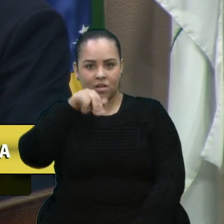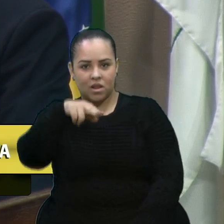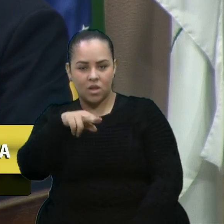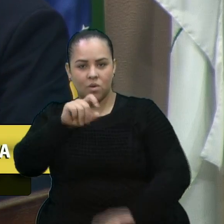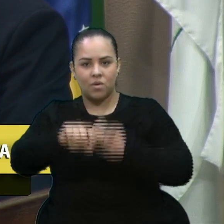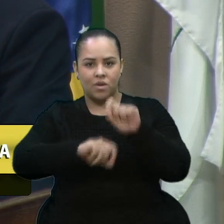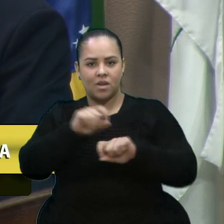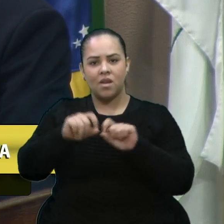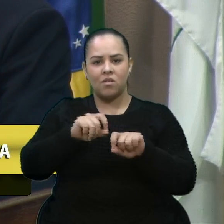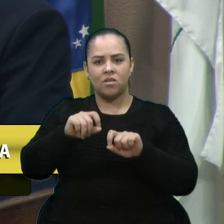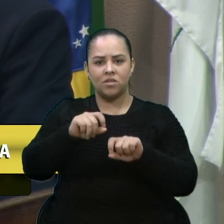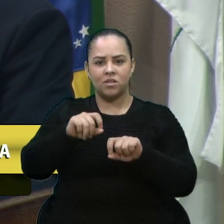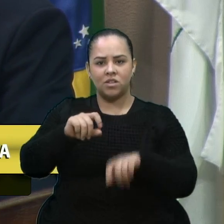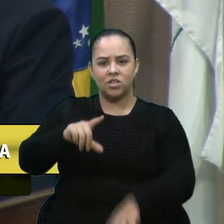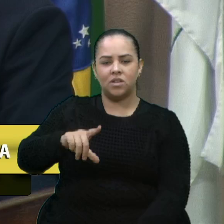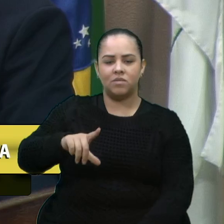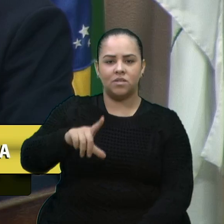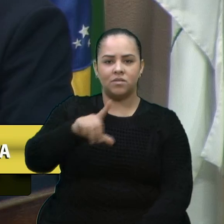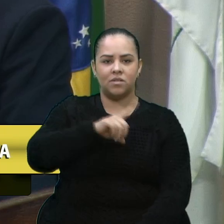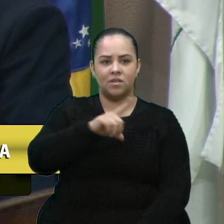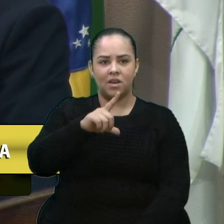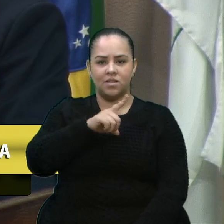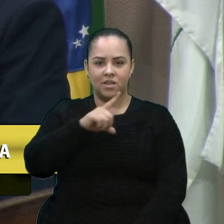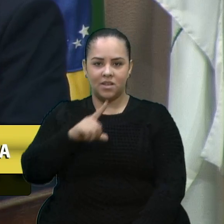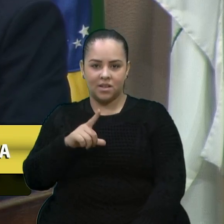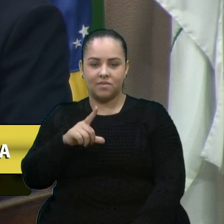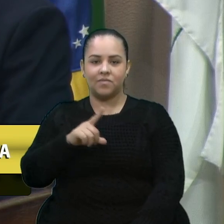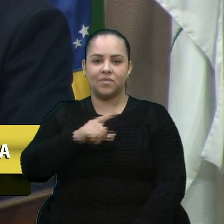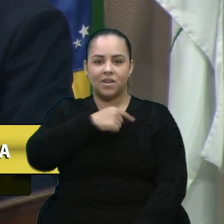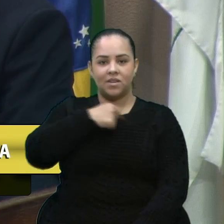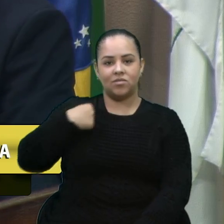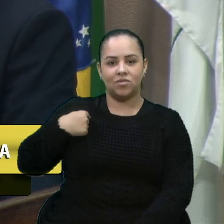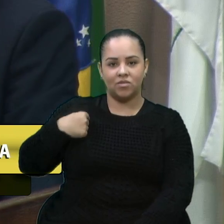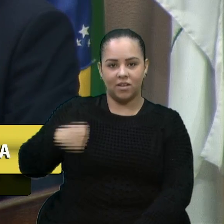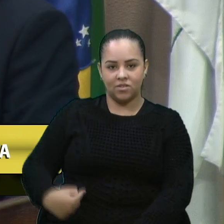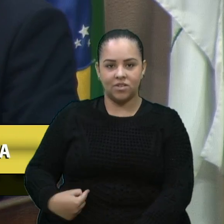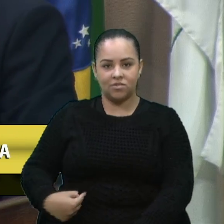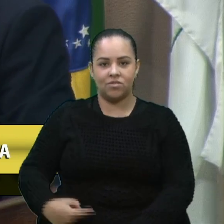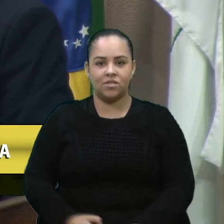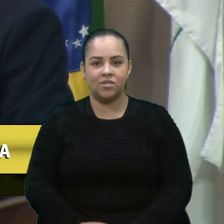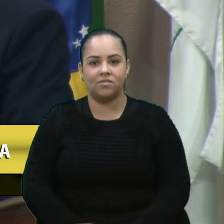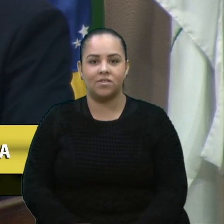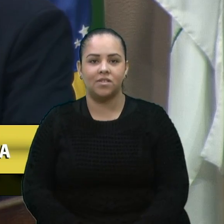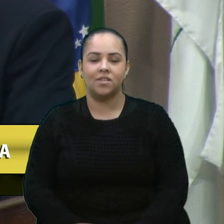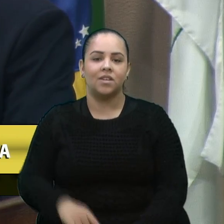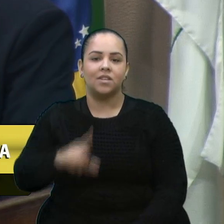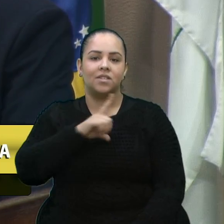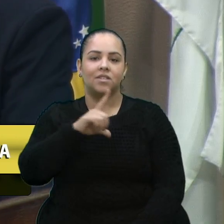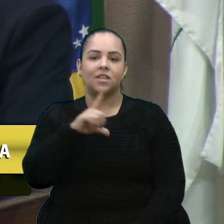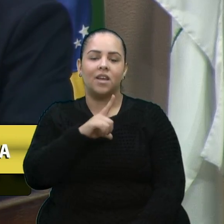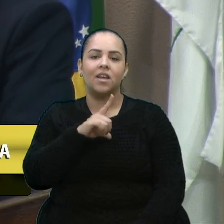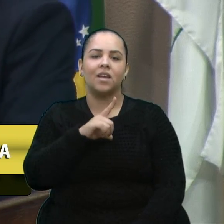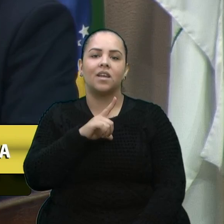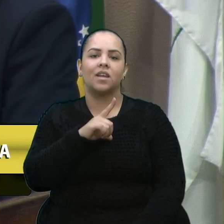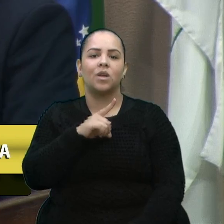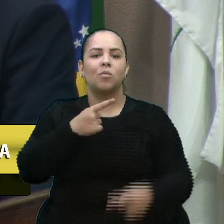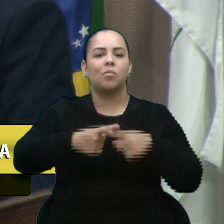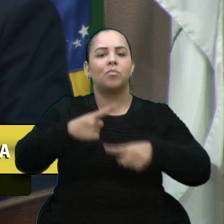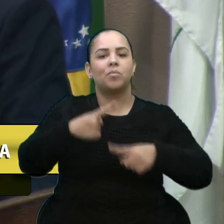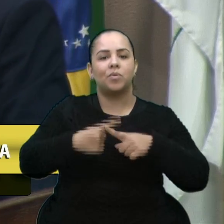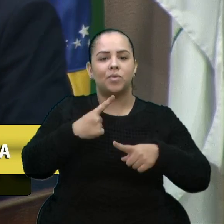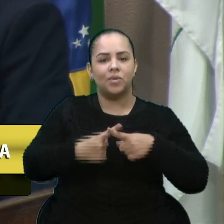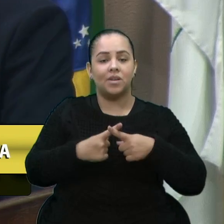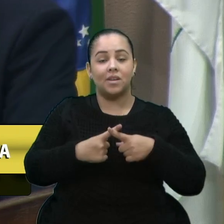na nossa região. O que eu quero dizer? Tem muita gente que diz, o importante é o progresso, o importante é que